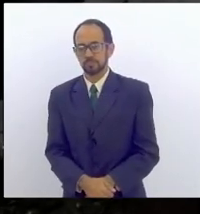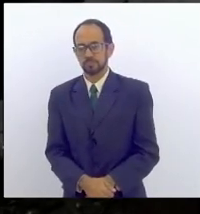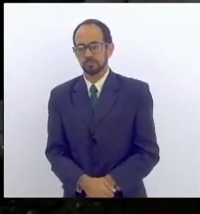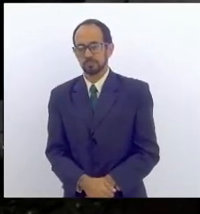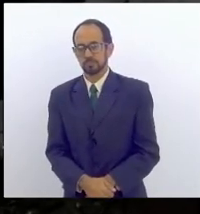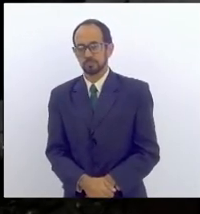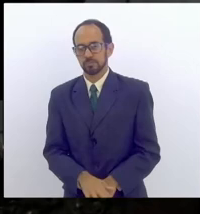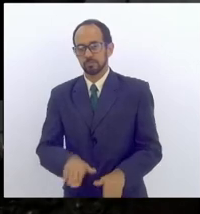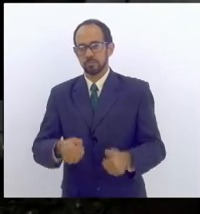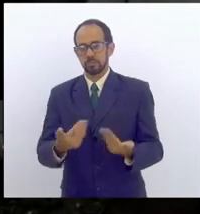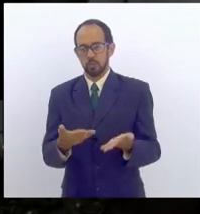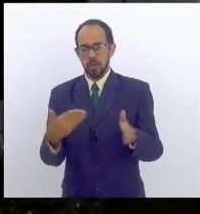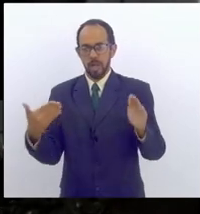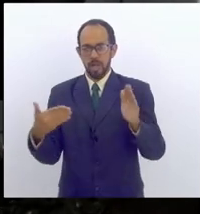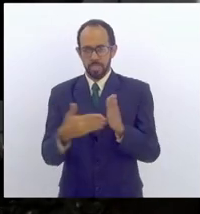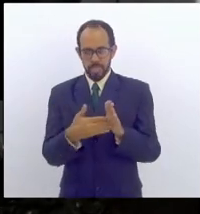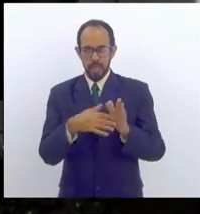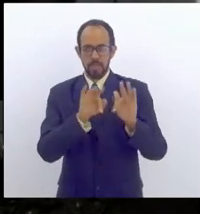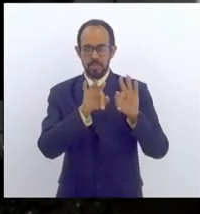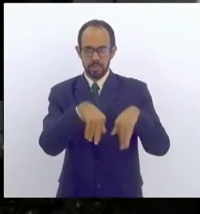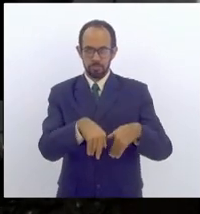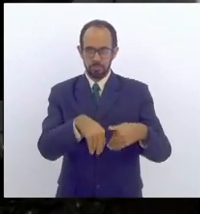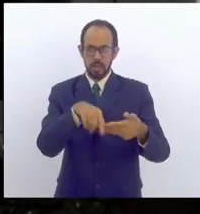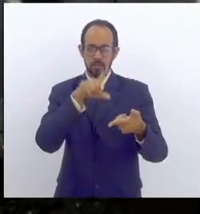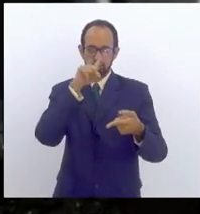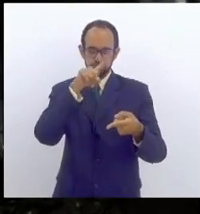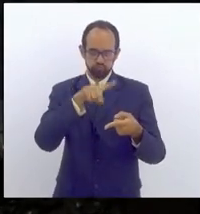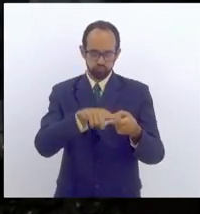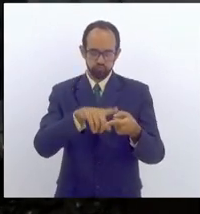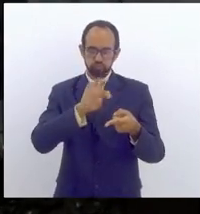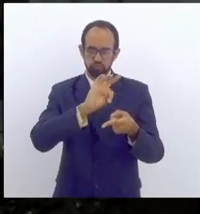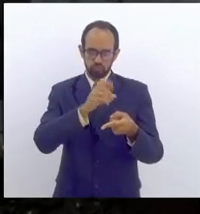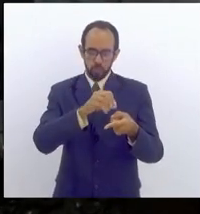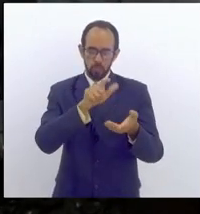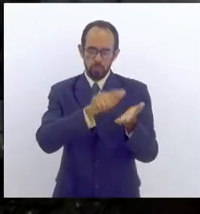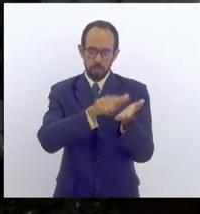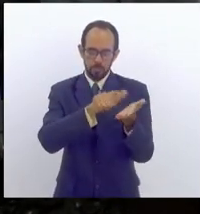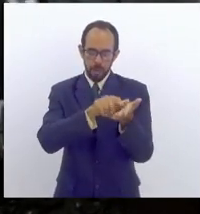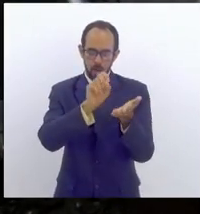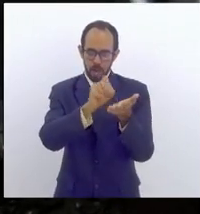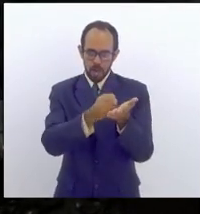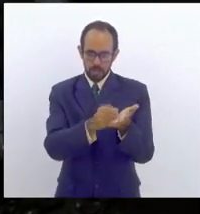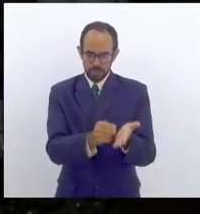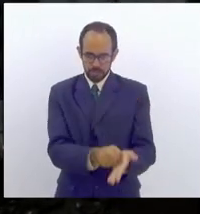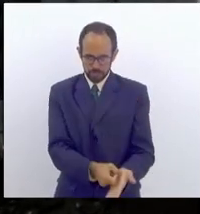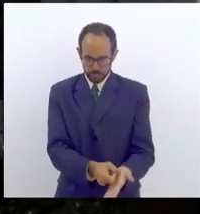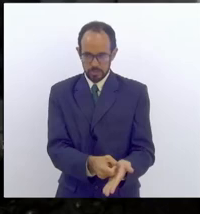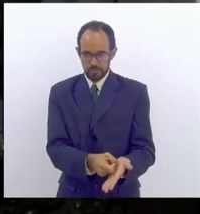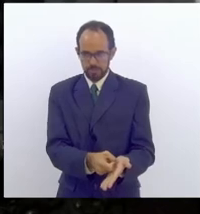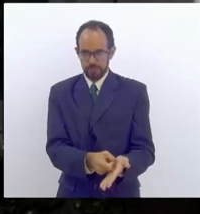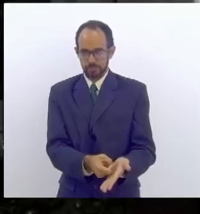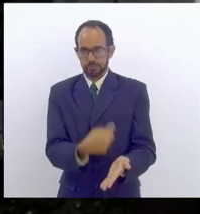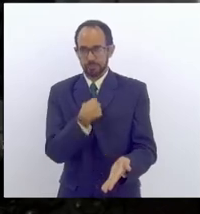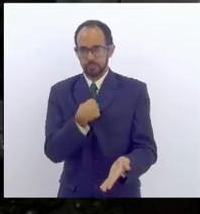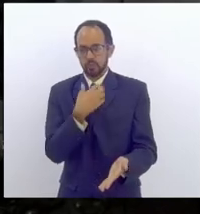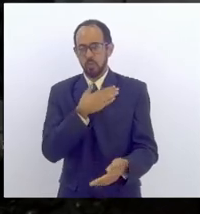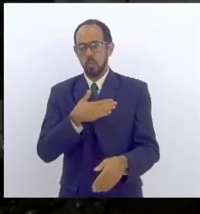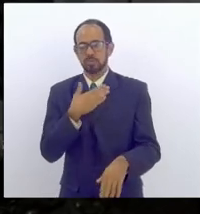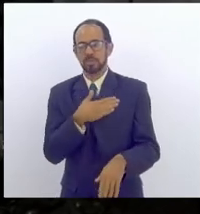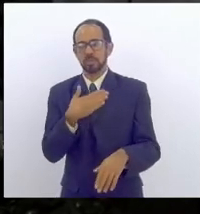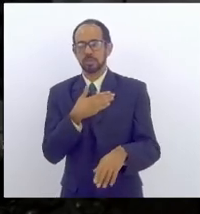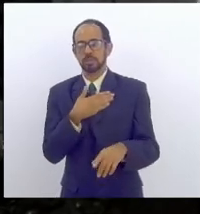enquanto está sendo acabado de assinar aqui os envelopes, eu queria